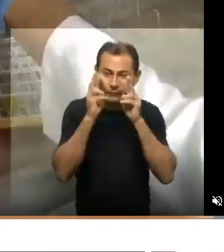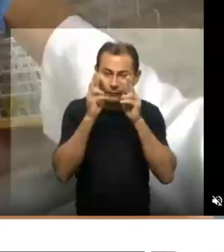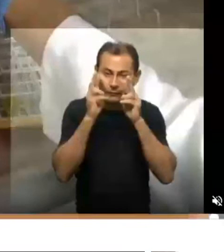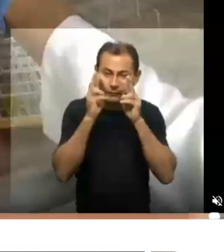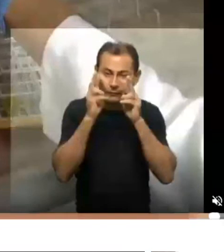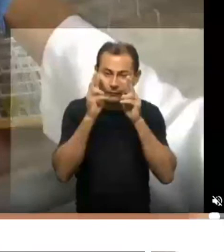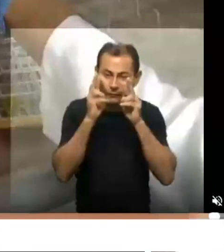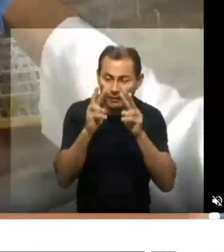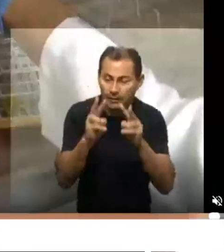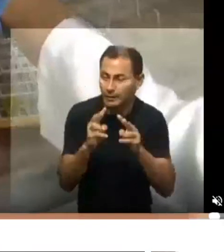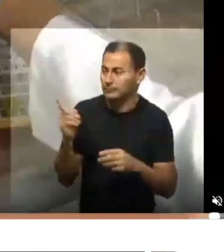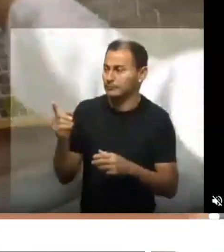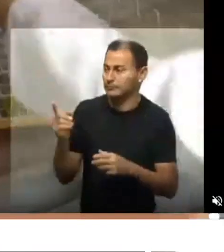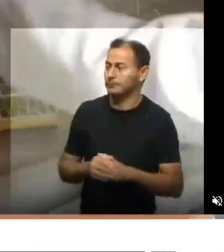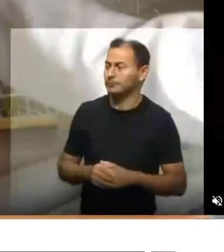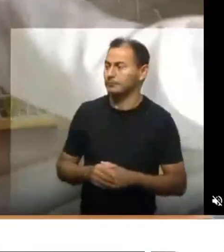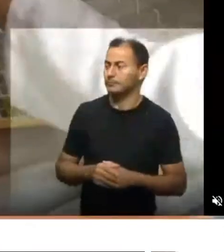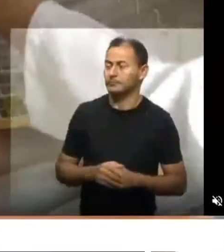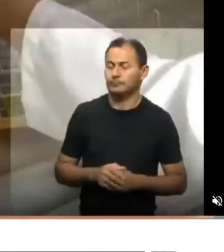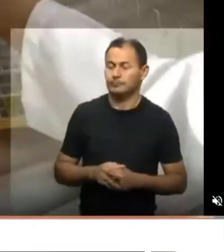clorofórmio no óleo de linhaça.